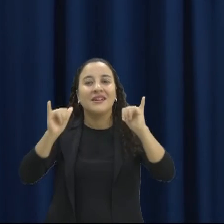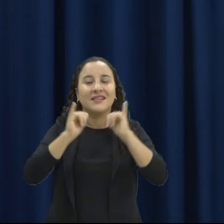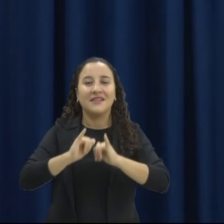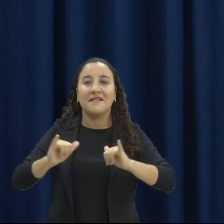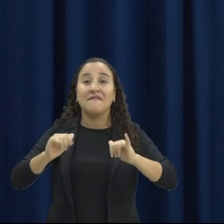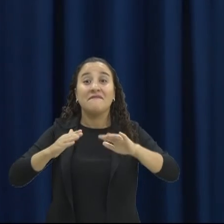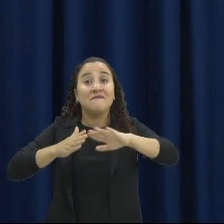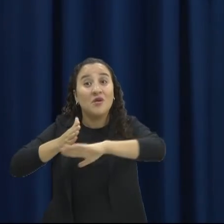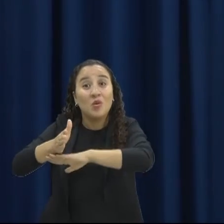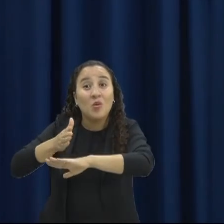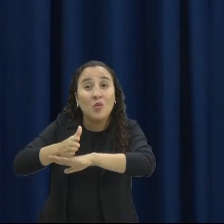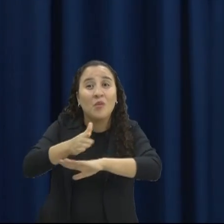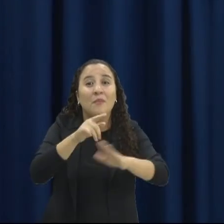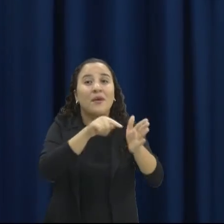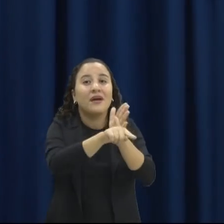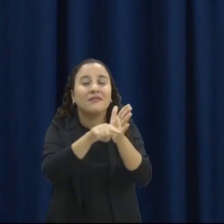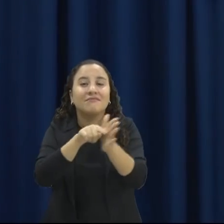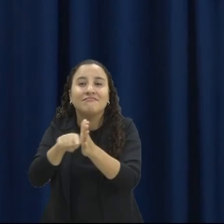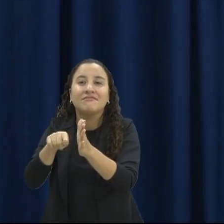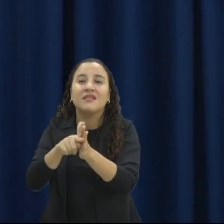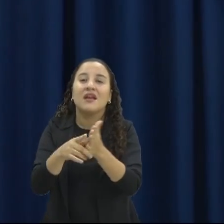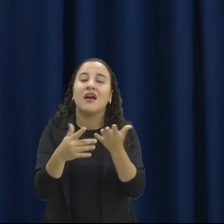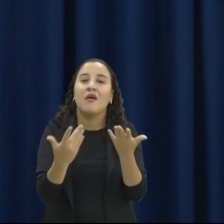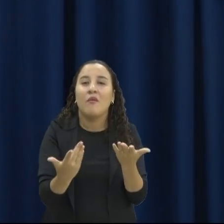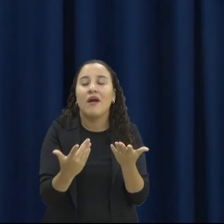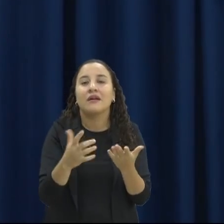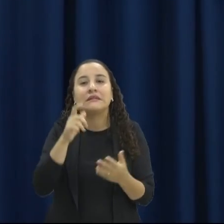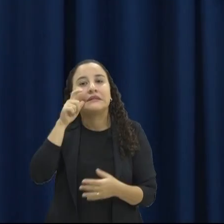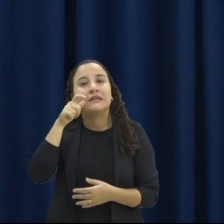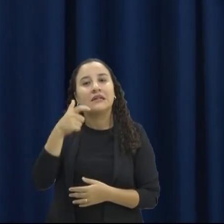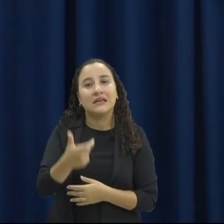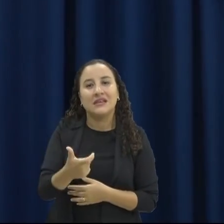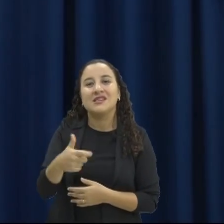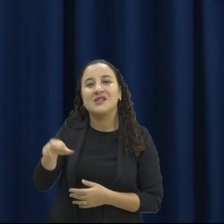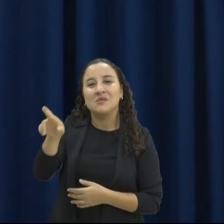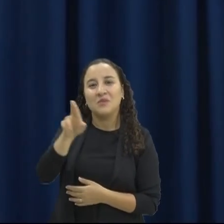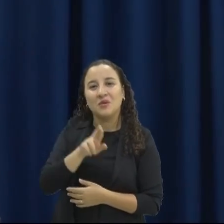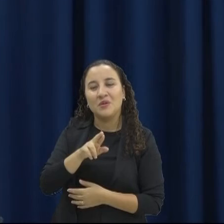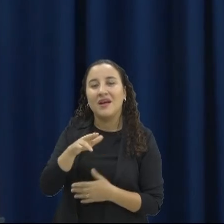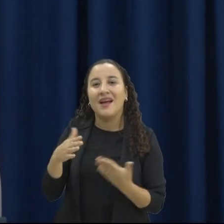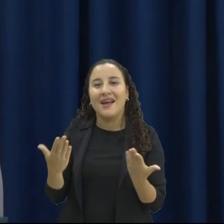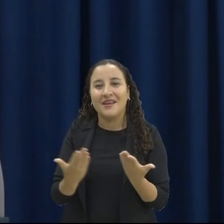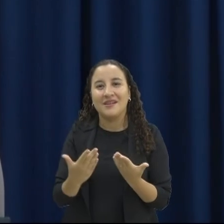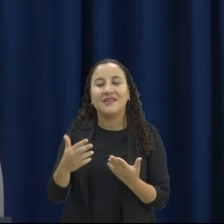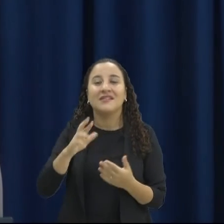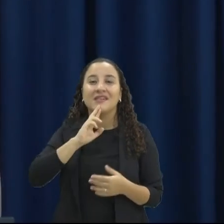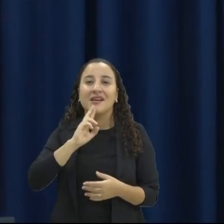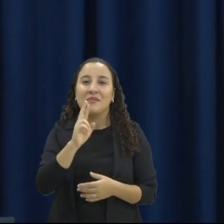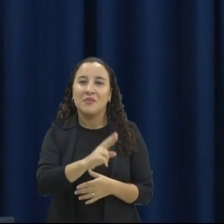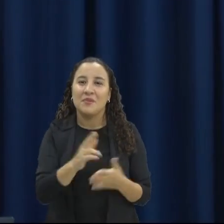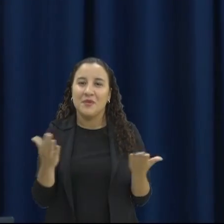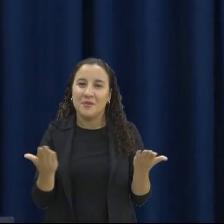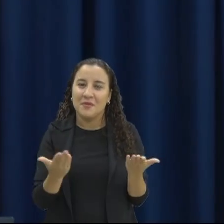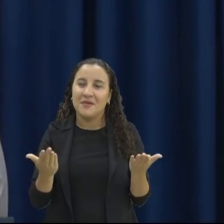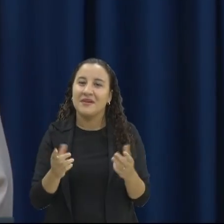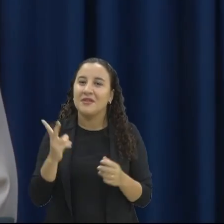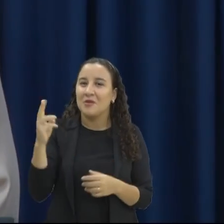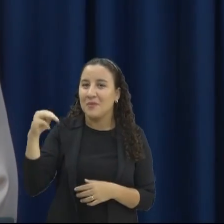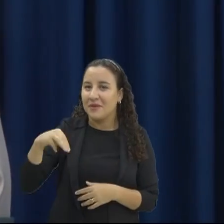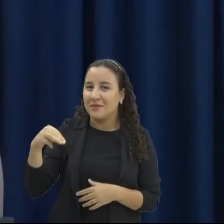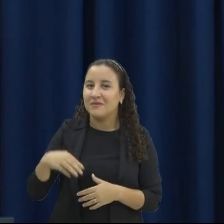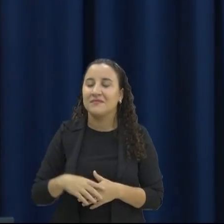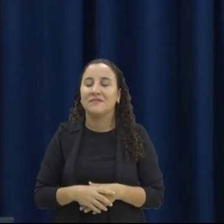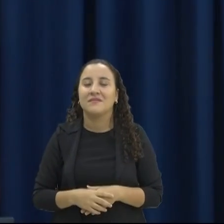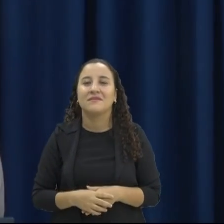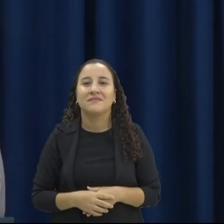ruas perguntar o que eles queriam saber dos candidatos, e as respostas, as respostas, você vai conferir uma delas a partir de agora. 2 minutos, candidata.